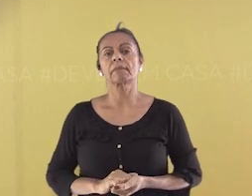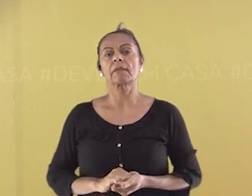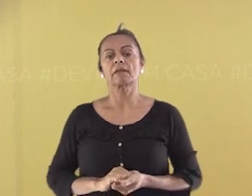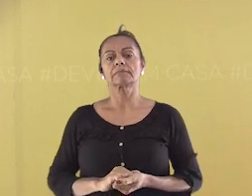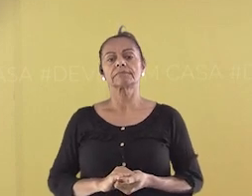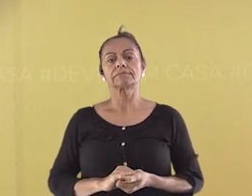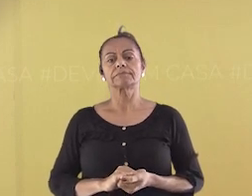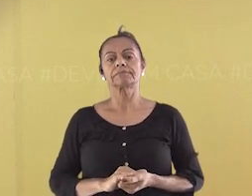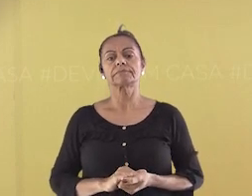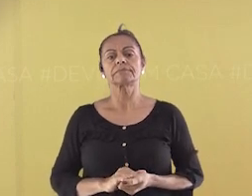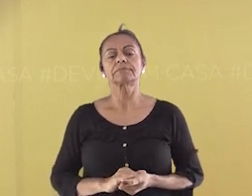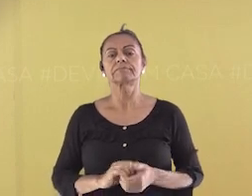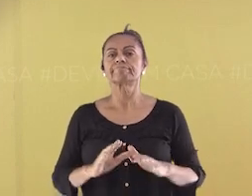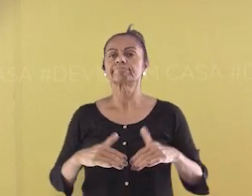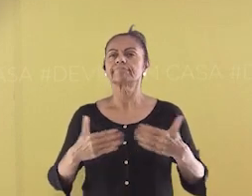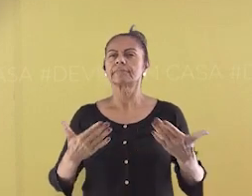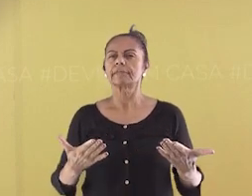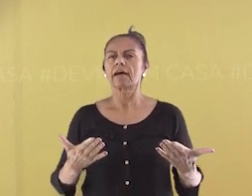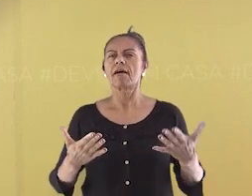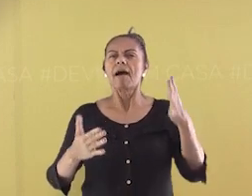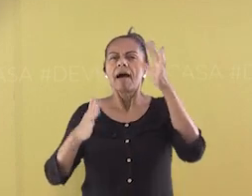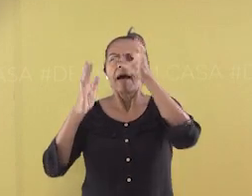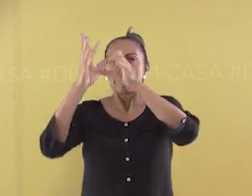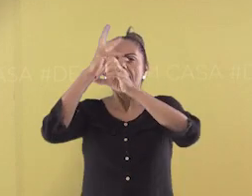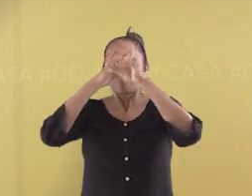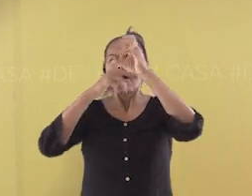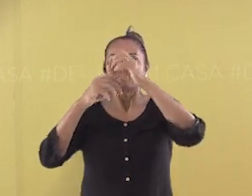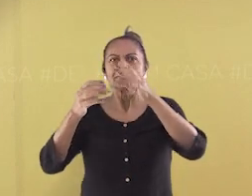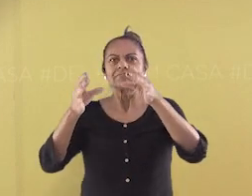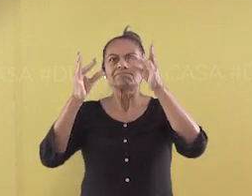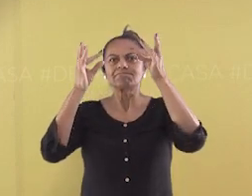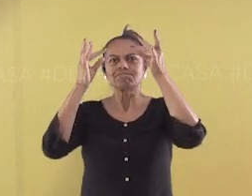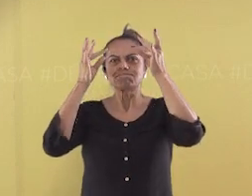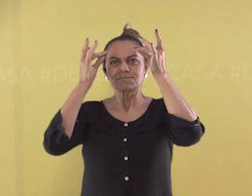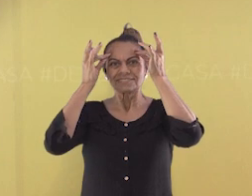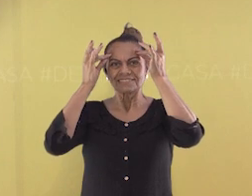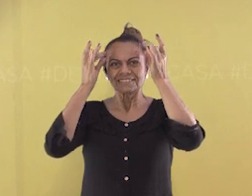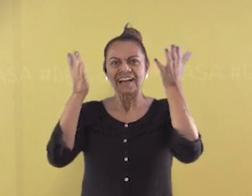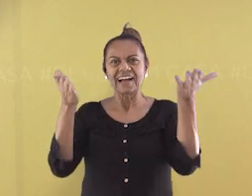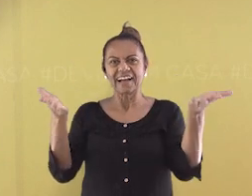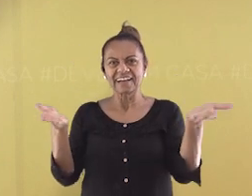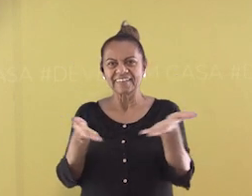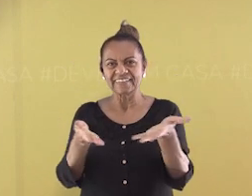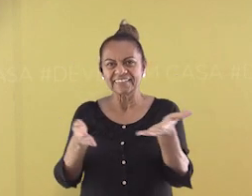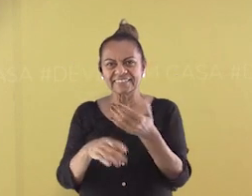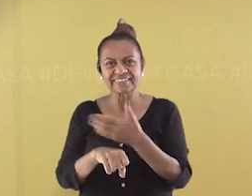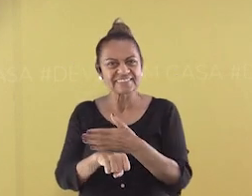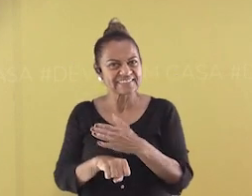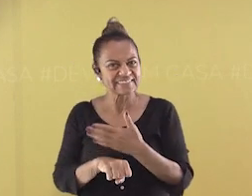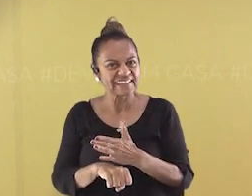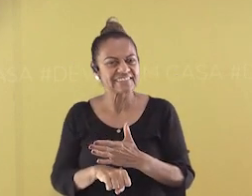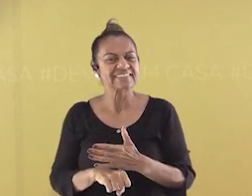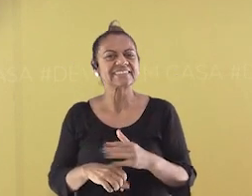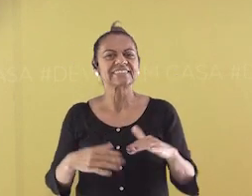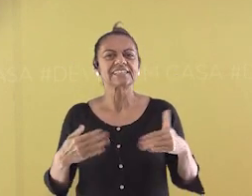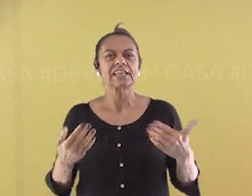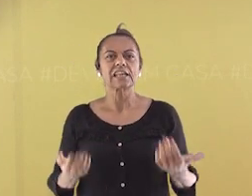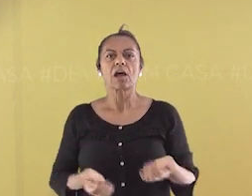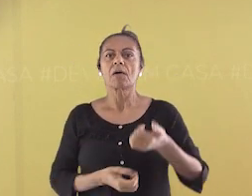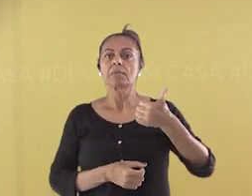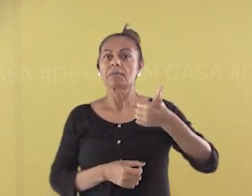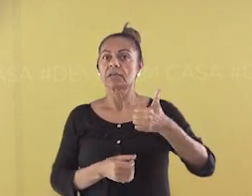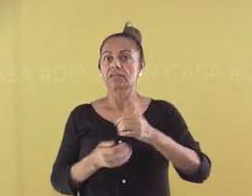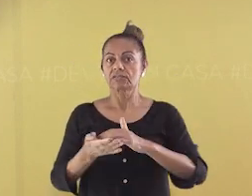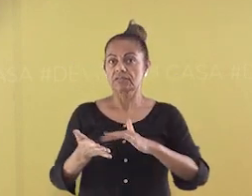depois de todo esse aprendizado, vamos exercitar? Primeira atividade. Marque a alternativa